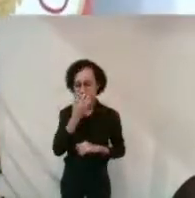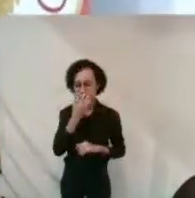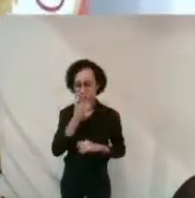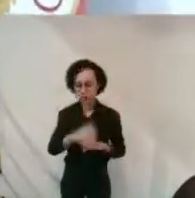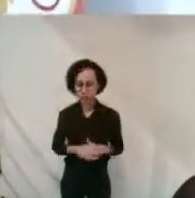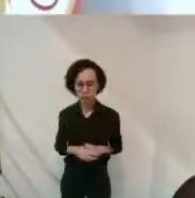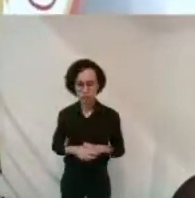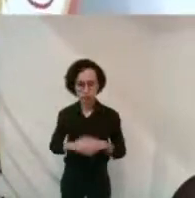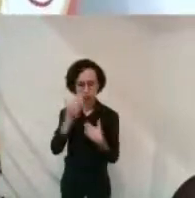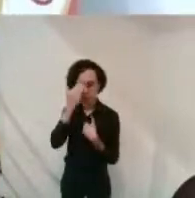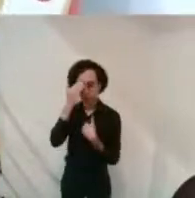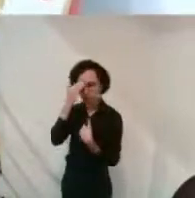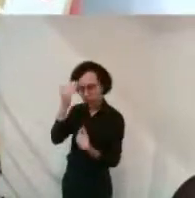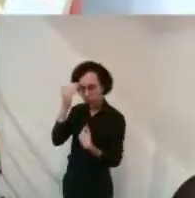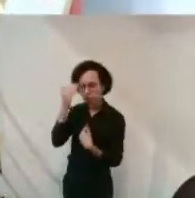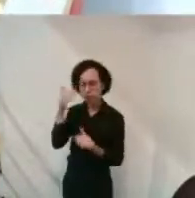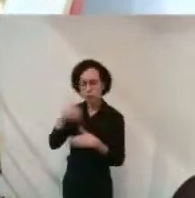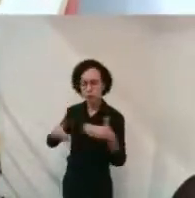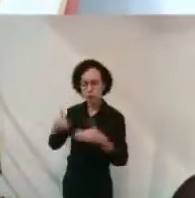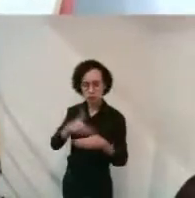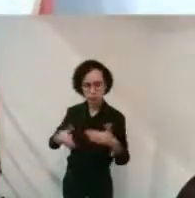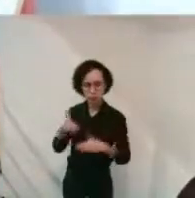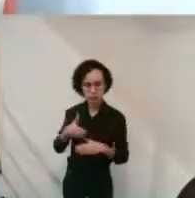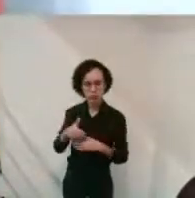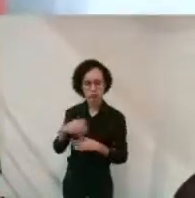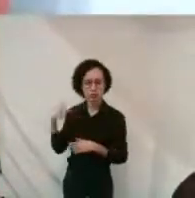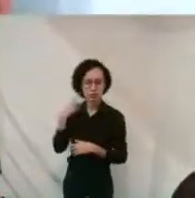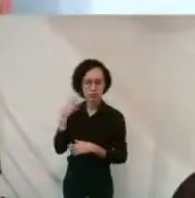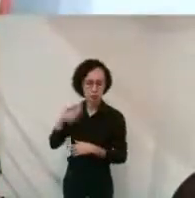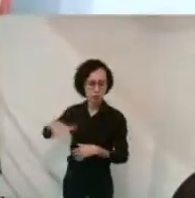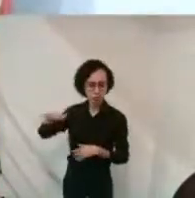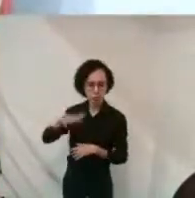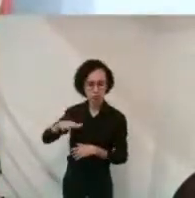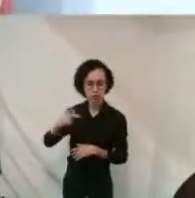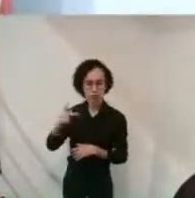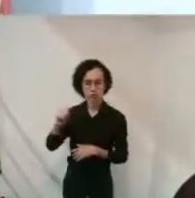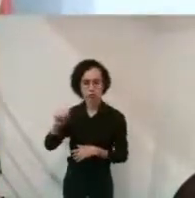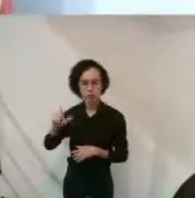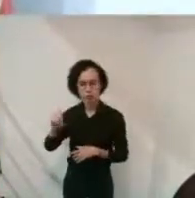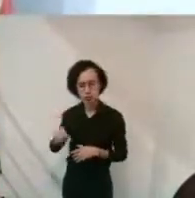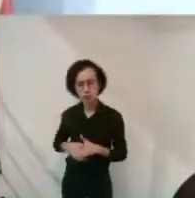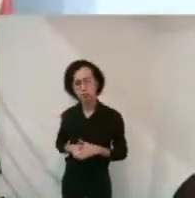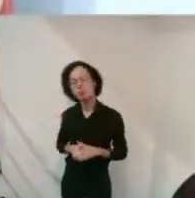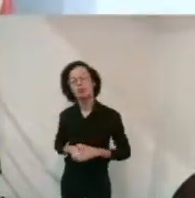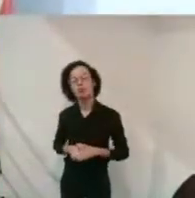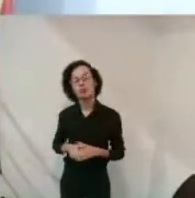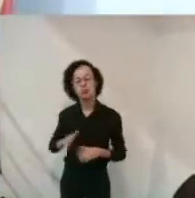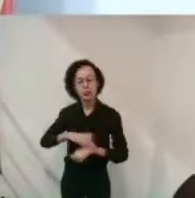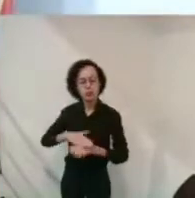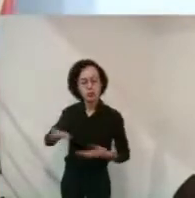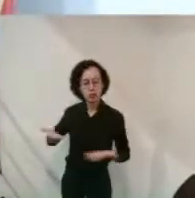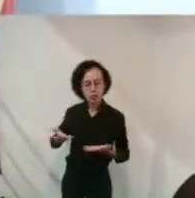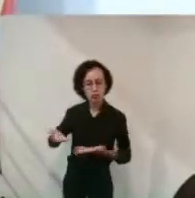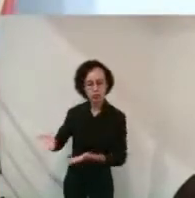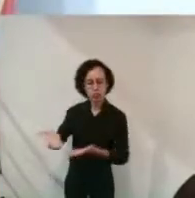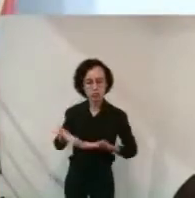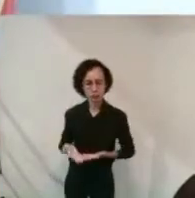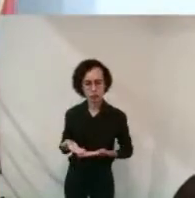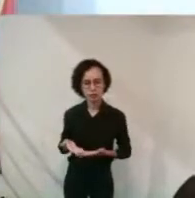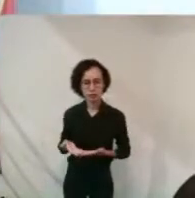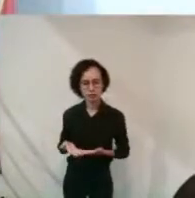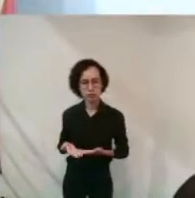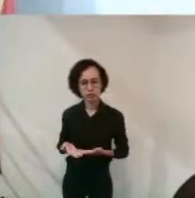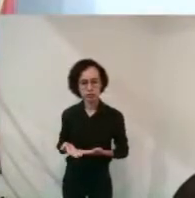Nosso muito obrigado pela participação, doutor Paulo. Neste momento, convidamos para presidir